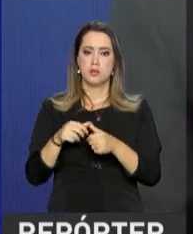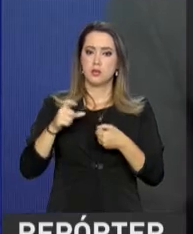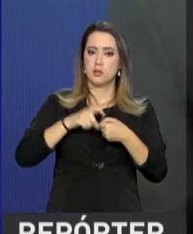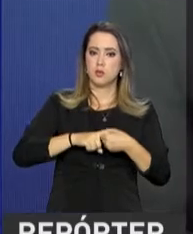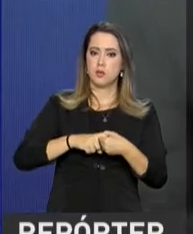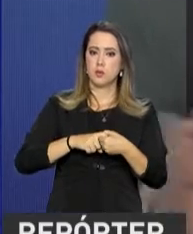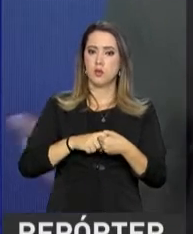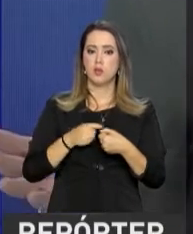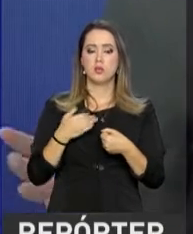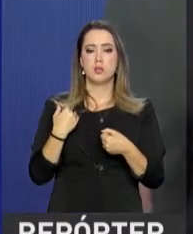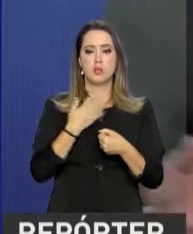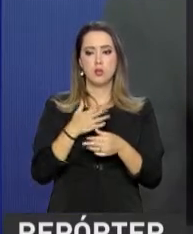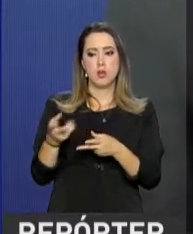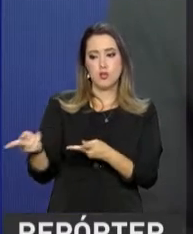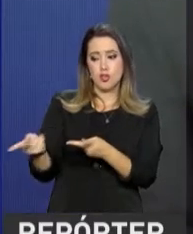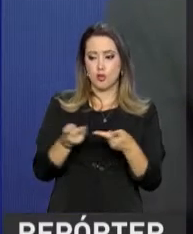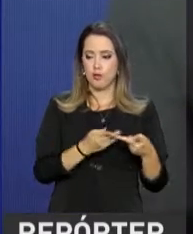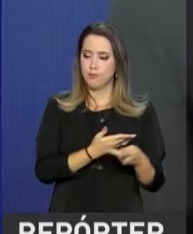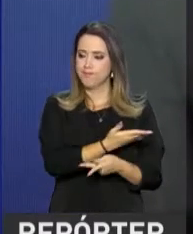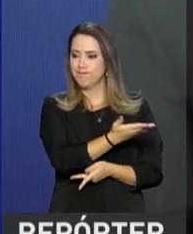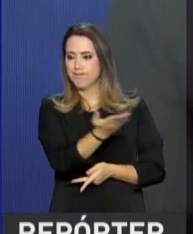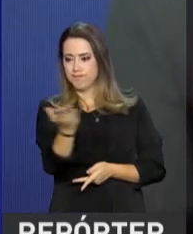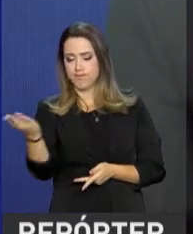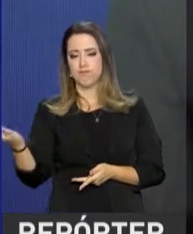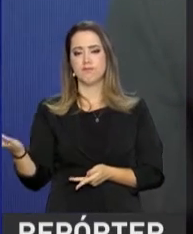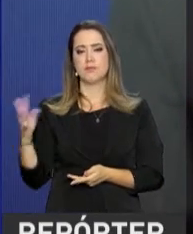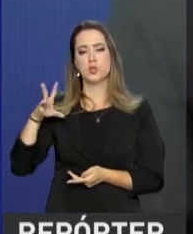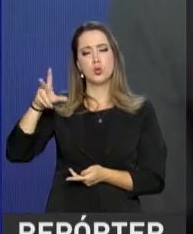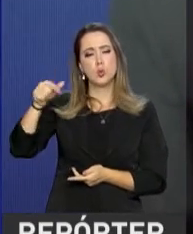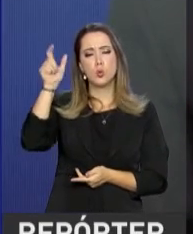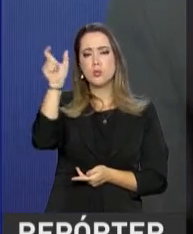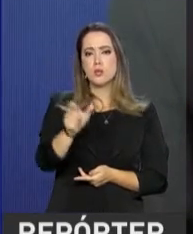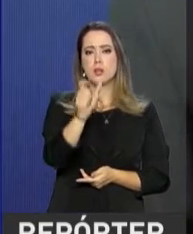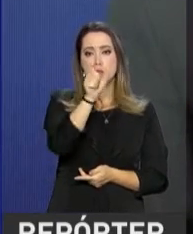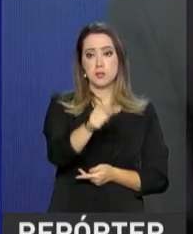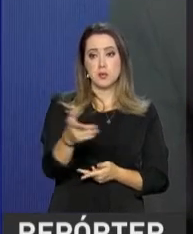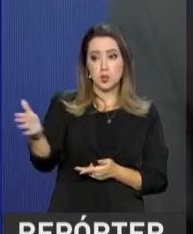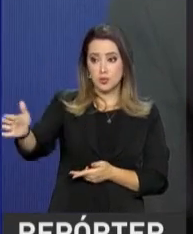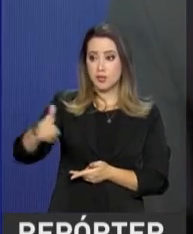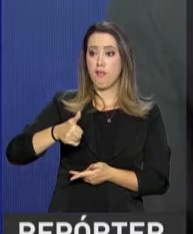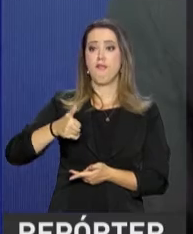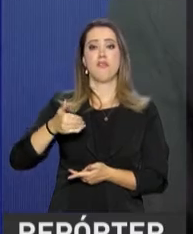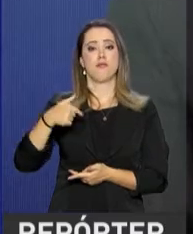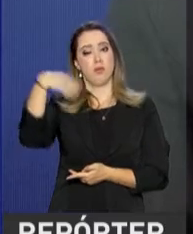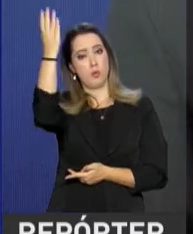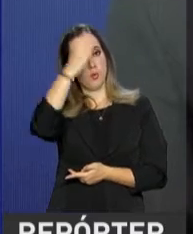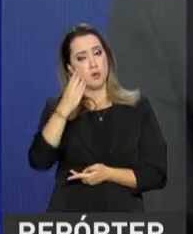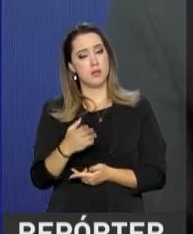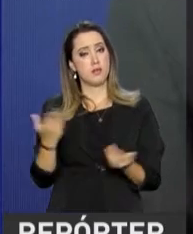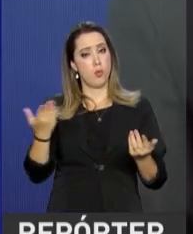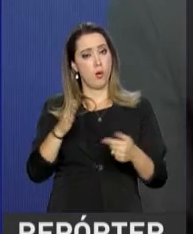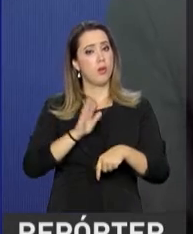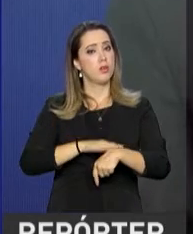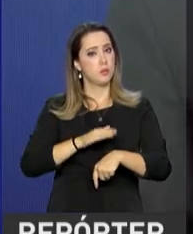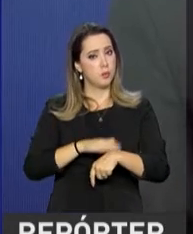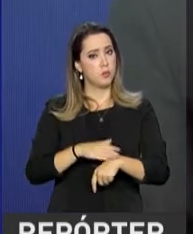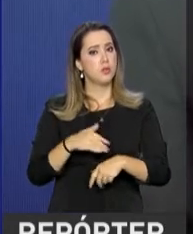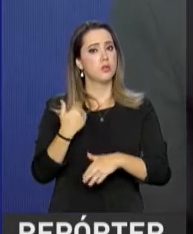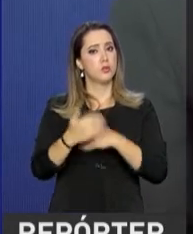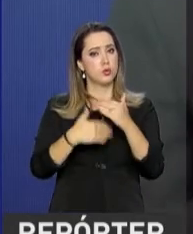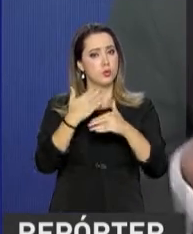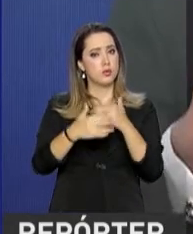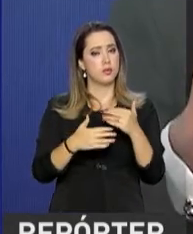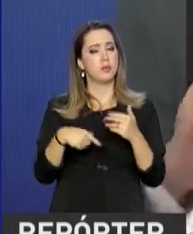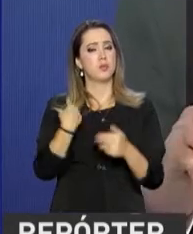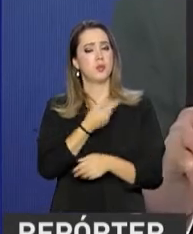volta e convidamos por isso mesmo todos a fazer parte deste momento de nossa